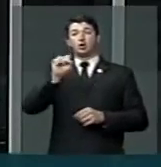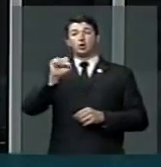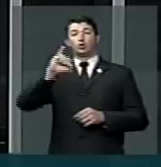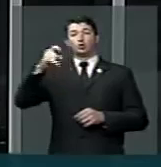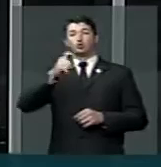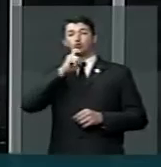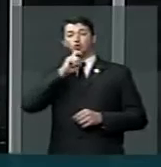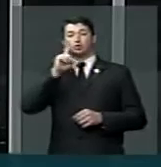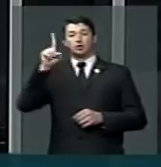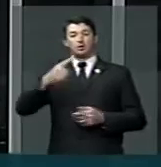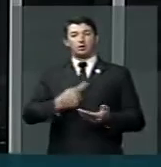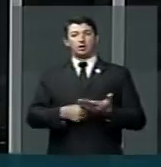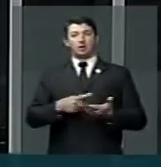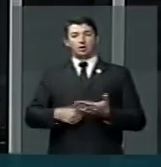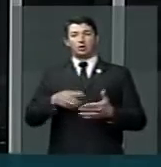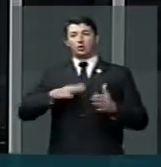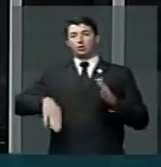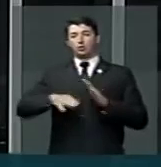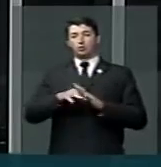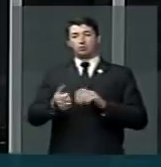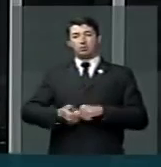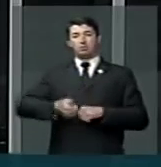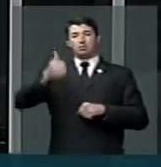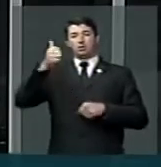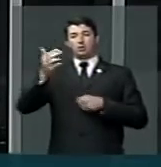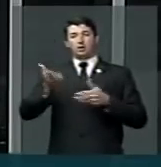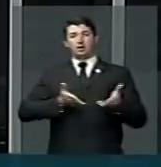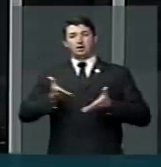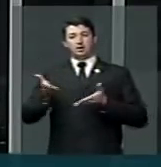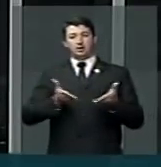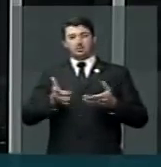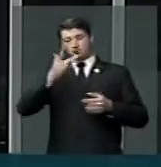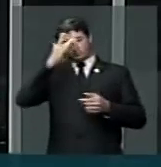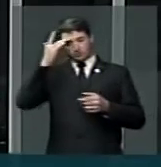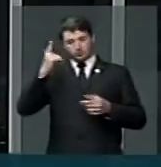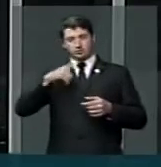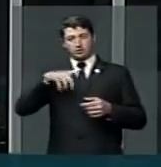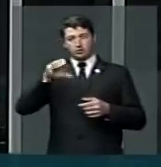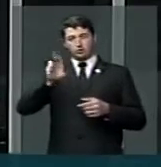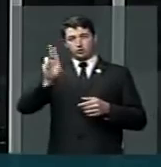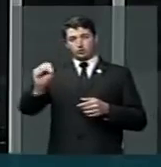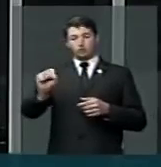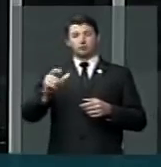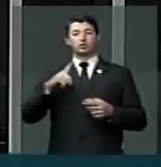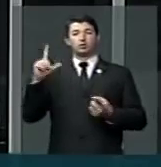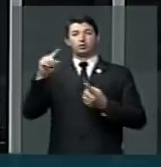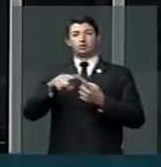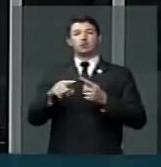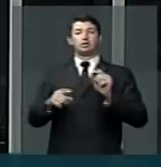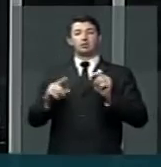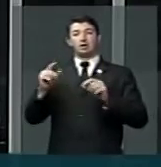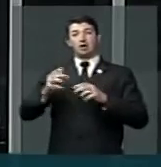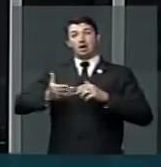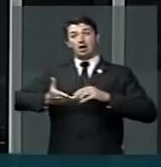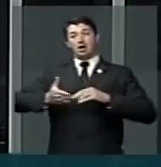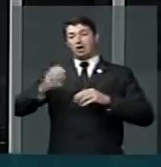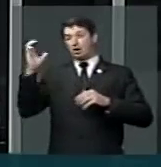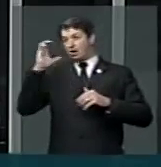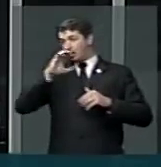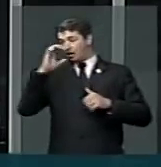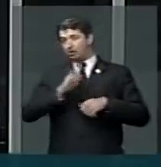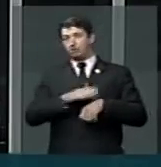um amplo pacto de melhoria do atendimento aos usuários do SUS, com o objetivo de acelerar